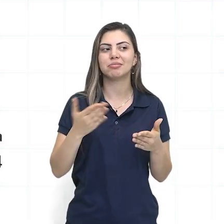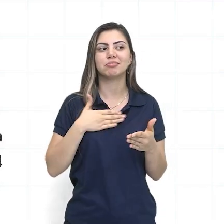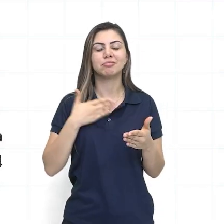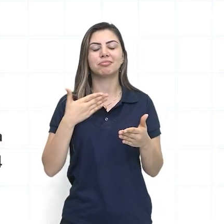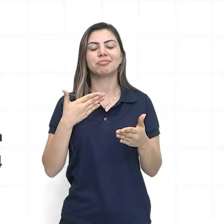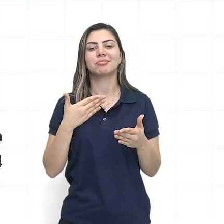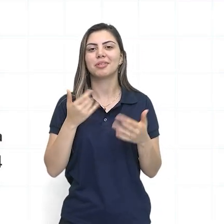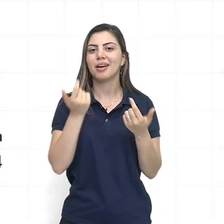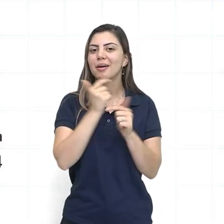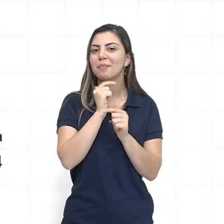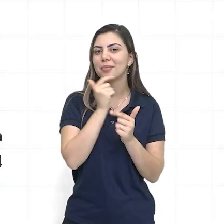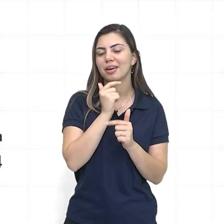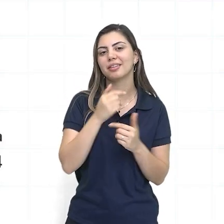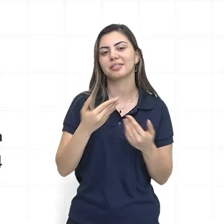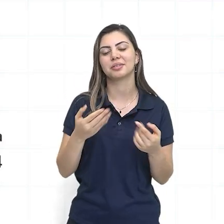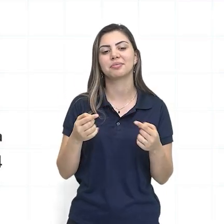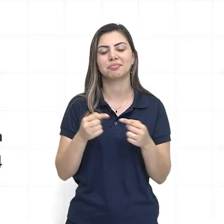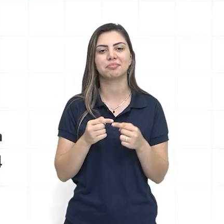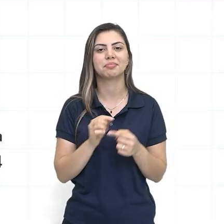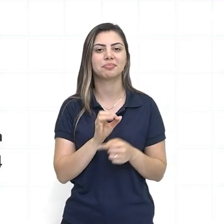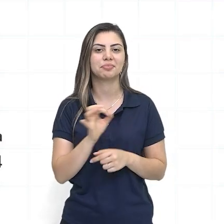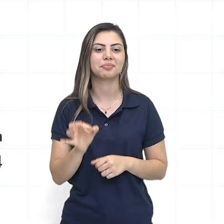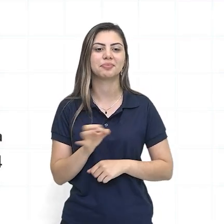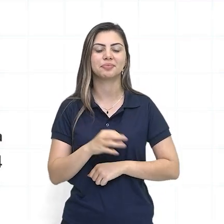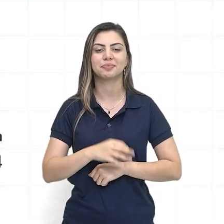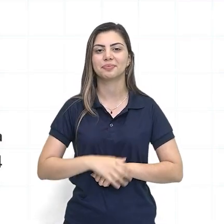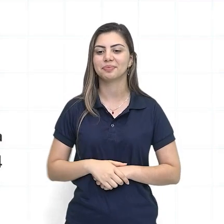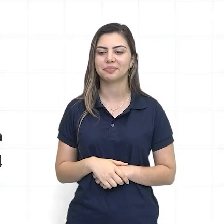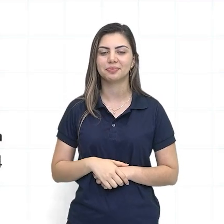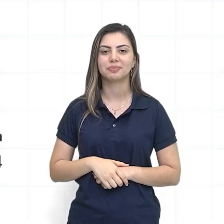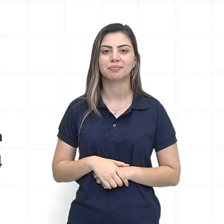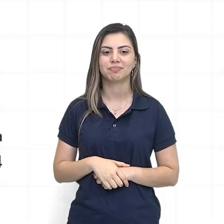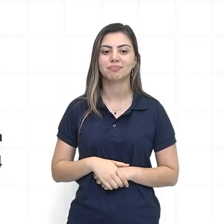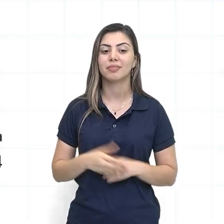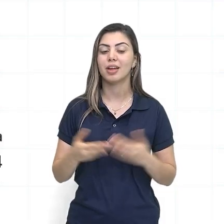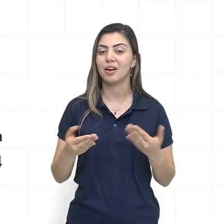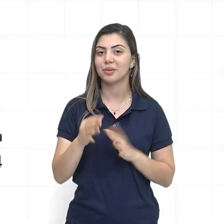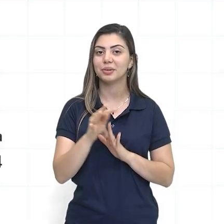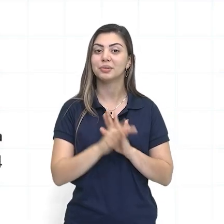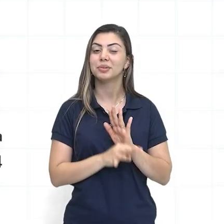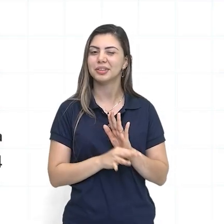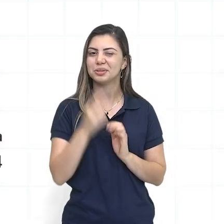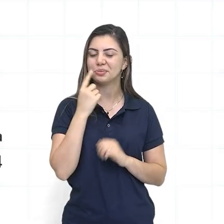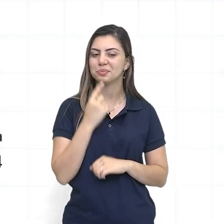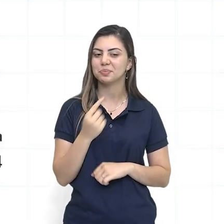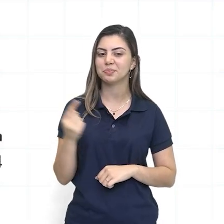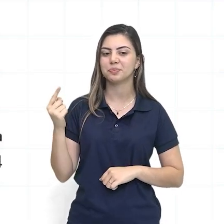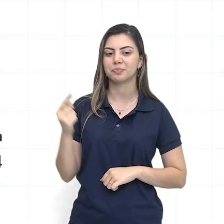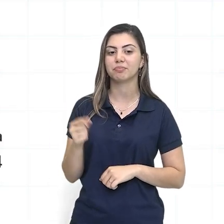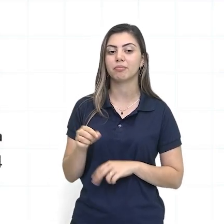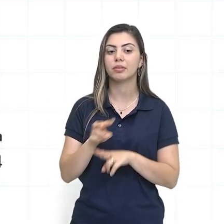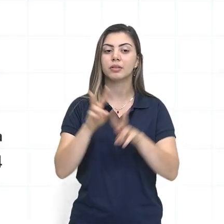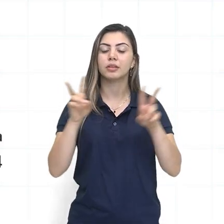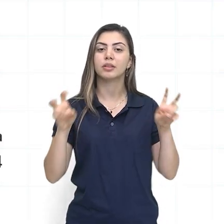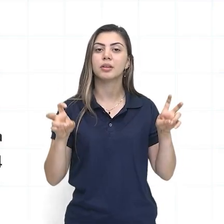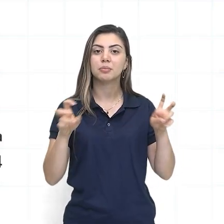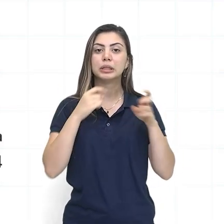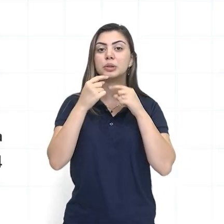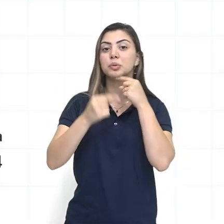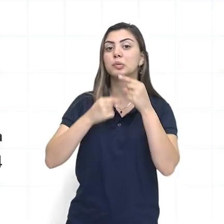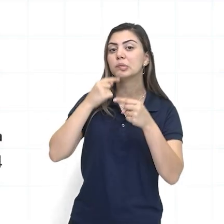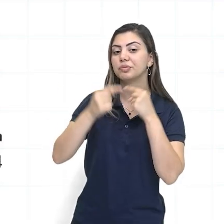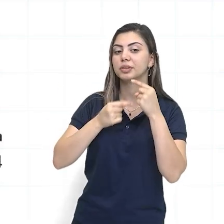esperando. É o que acontece aqui, né, nesse texto de humor. Observem bem. O título é